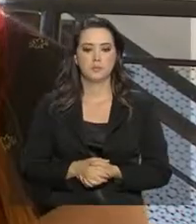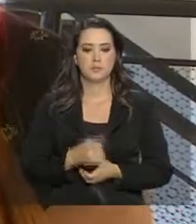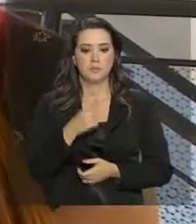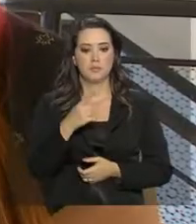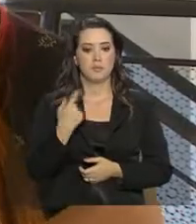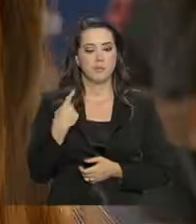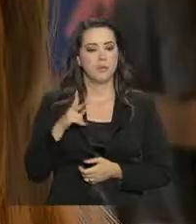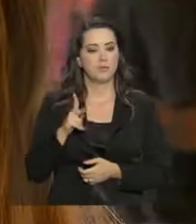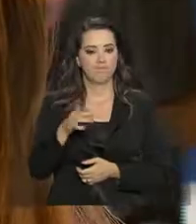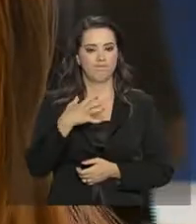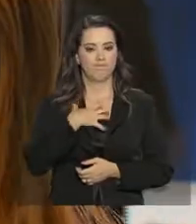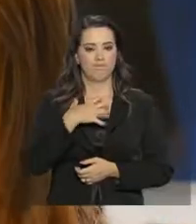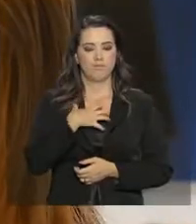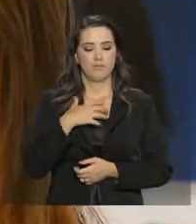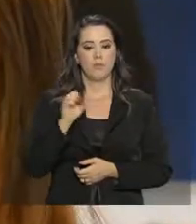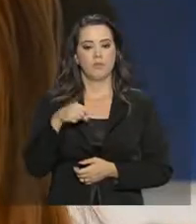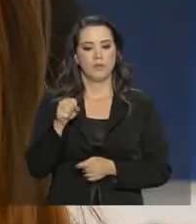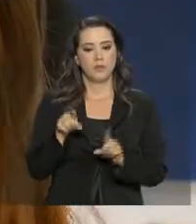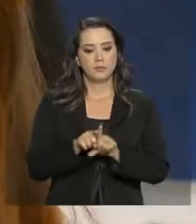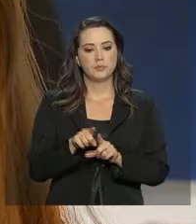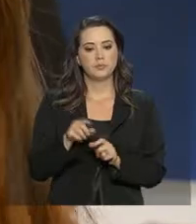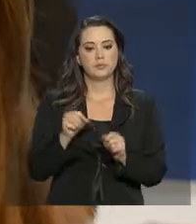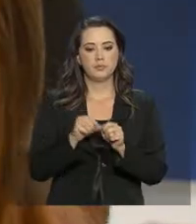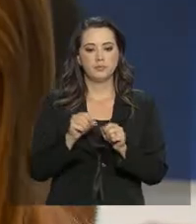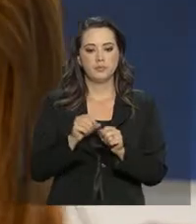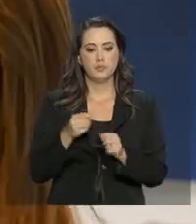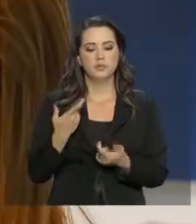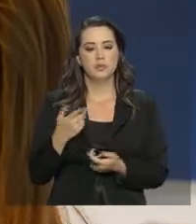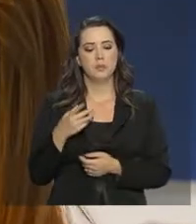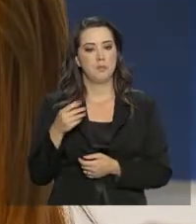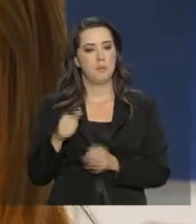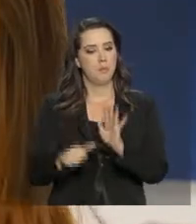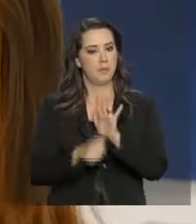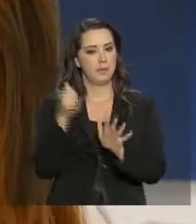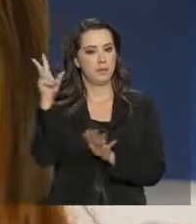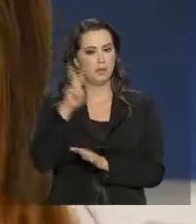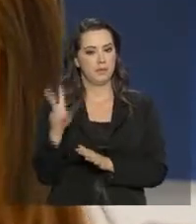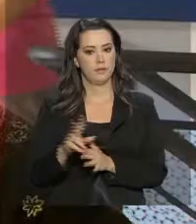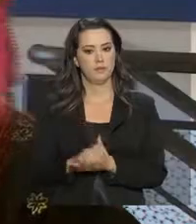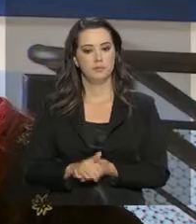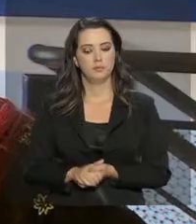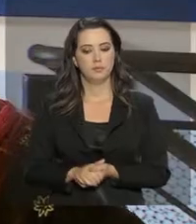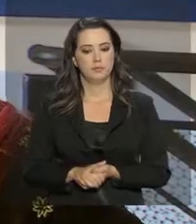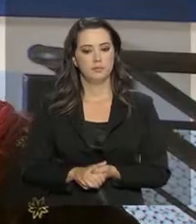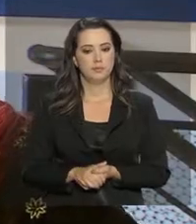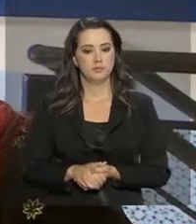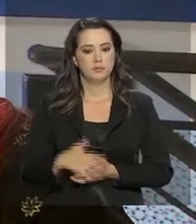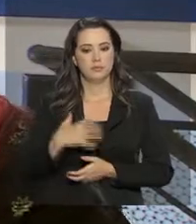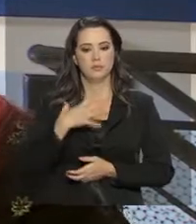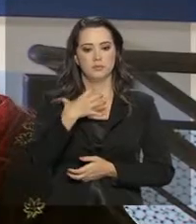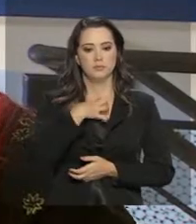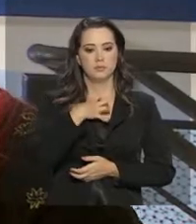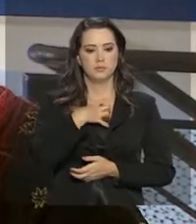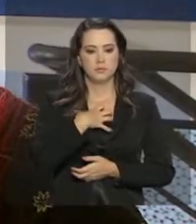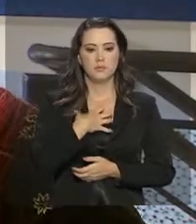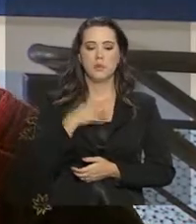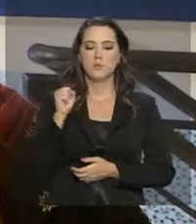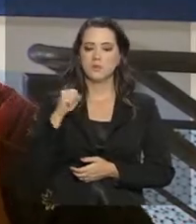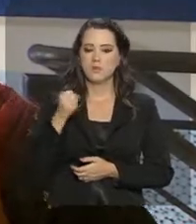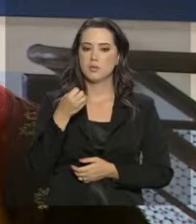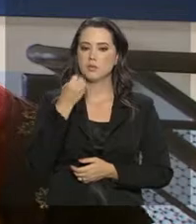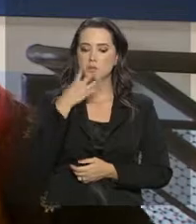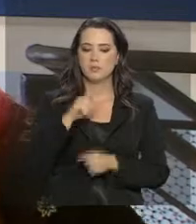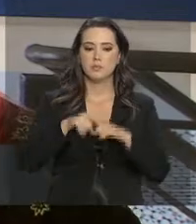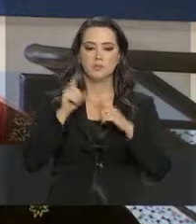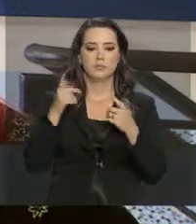esconder e ela está fazendo o exame oficialmente pela primeira vez eu estou me sentindo preparada mas